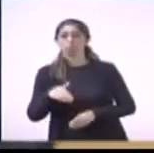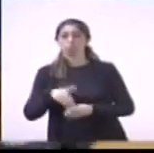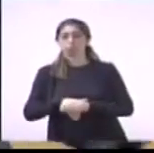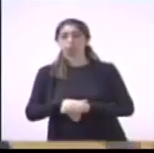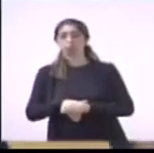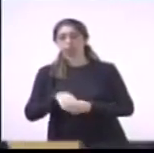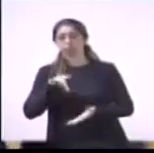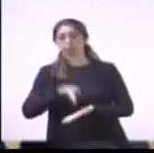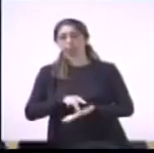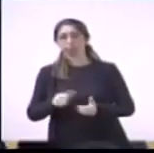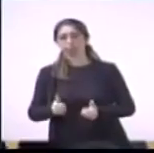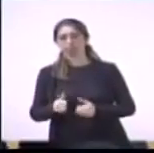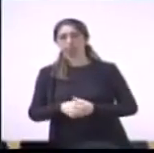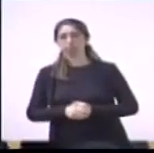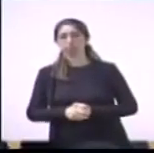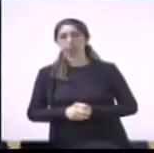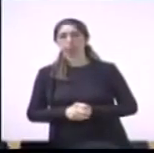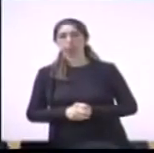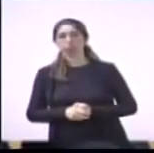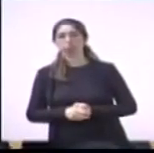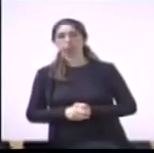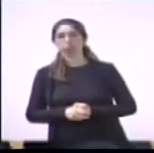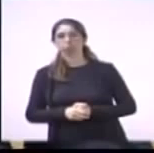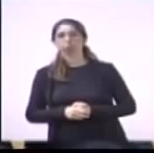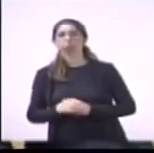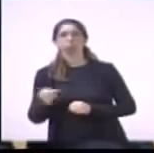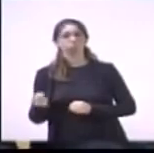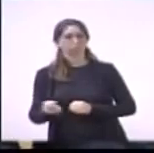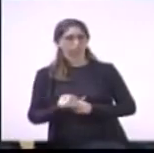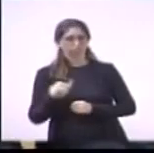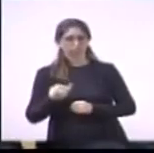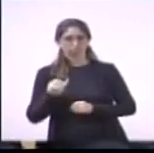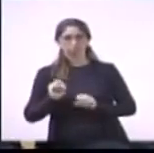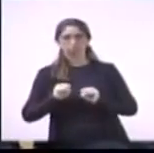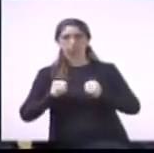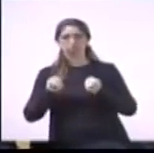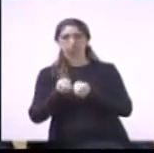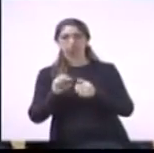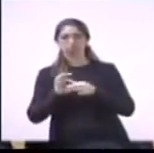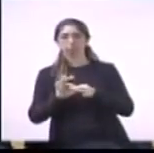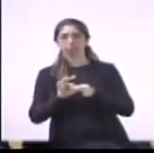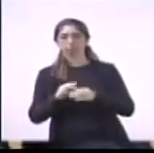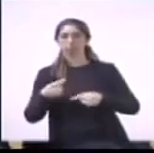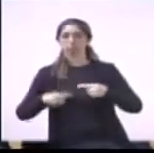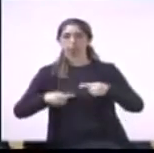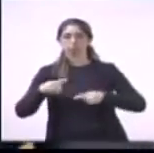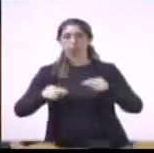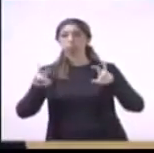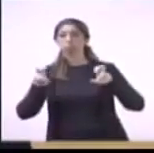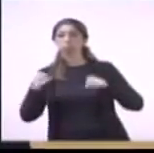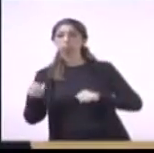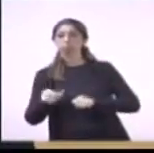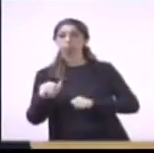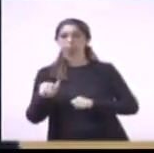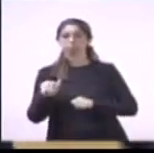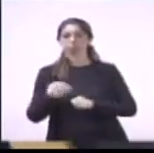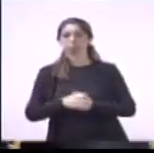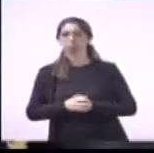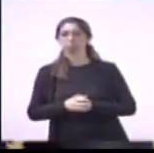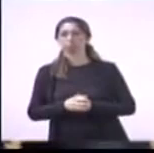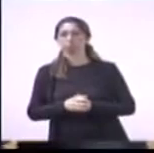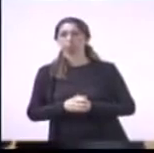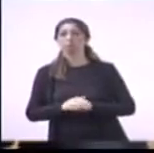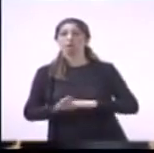e eu sempre ressaltei a importância da comunidade, da sociedade, estar discutindo, né, temas, de certa